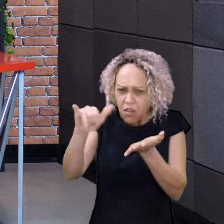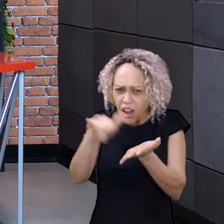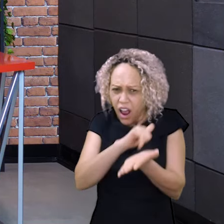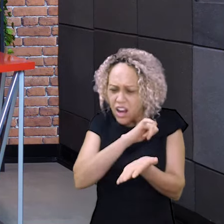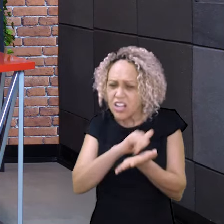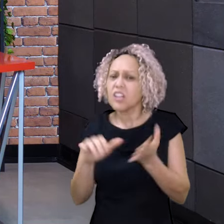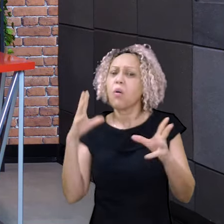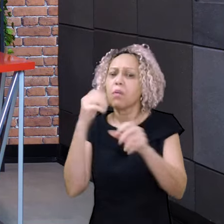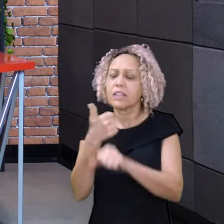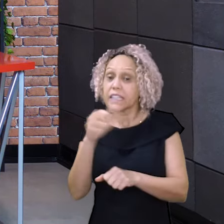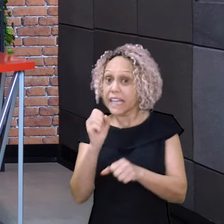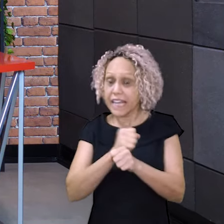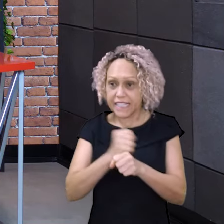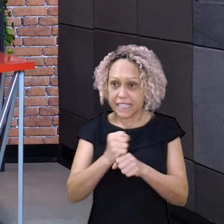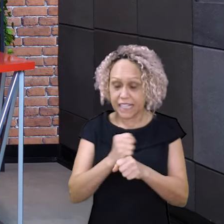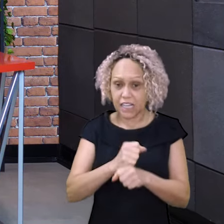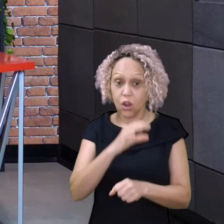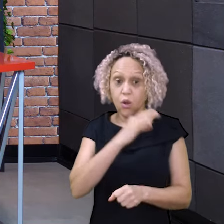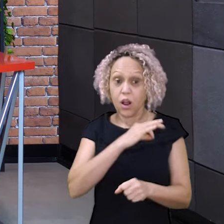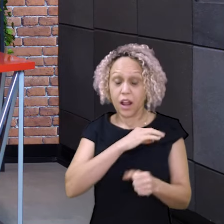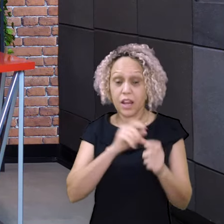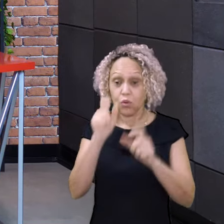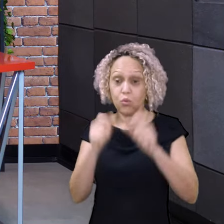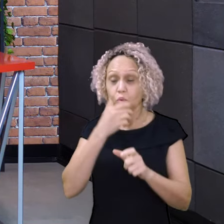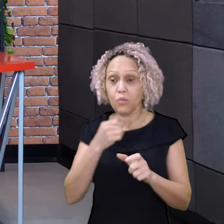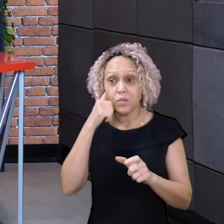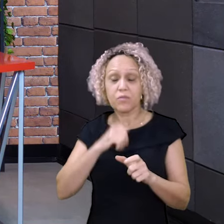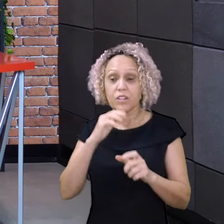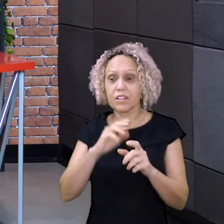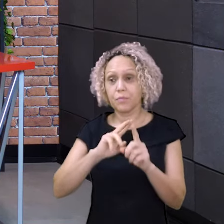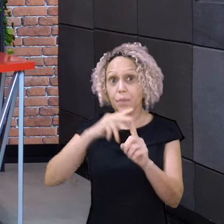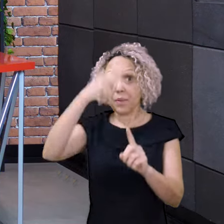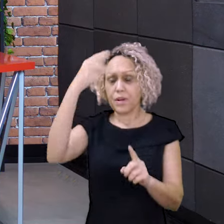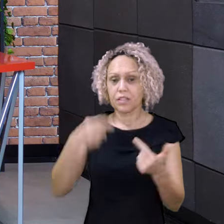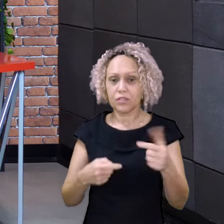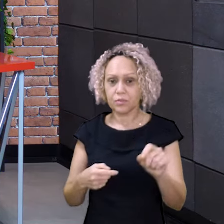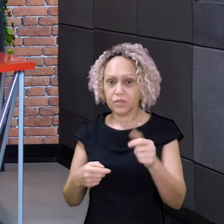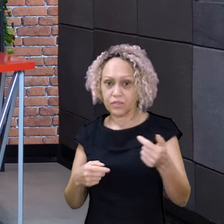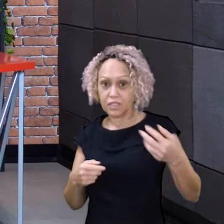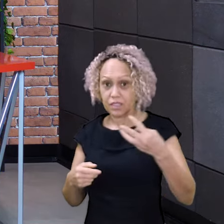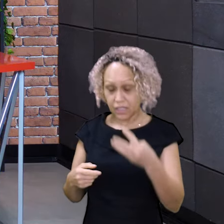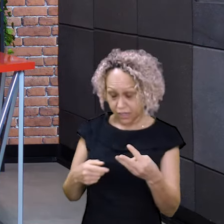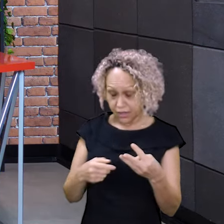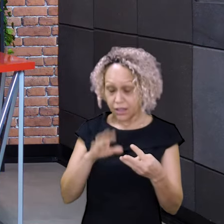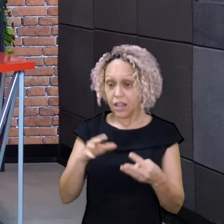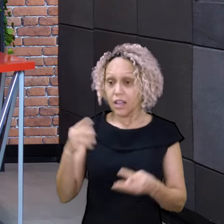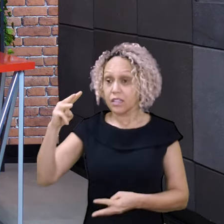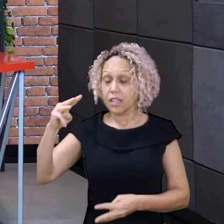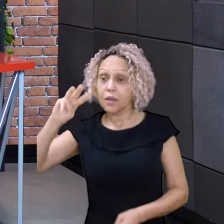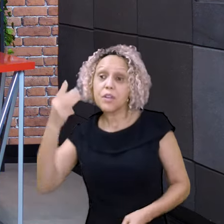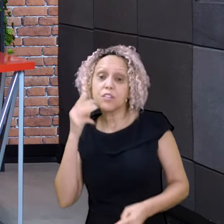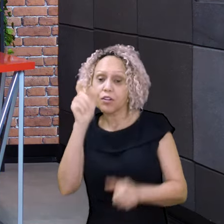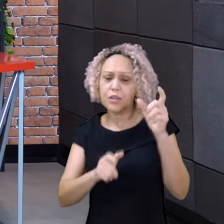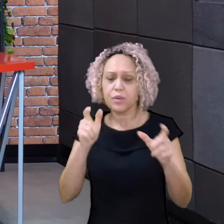A farsa da Operação Lava Jato completa 10 anos. A renda dos brasileiros e das brasileiras cresce em 2023. 13